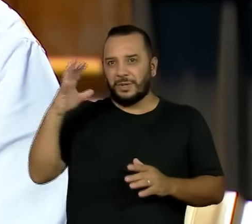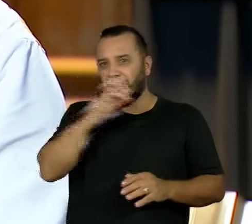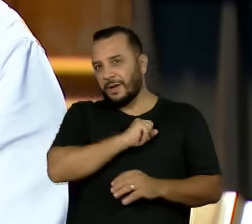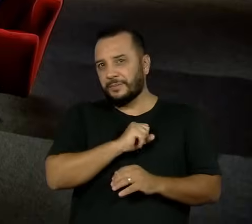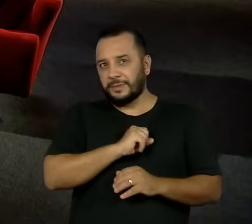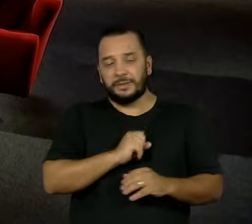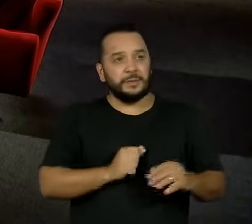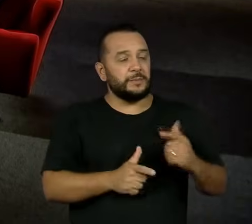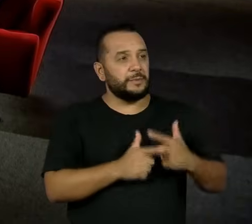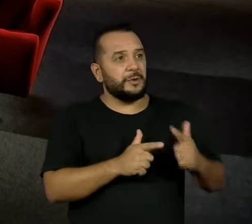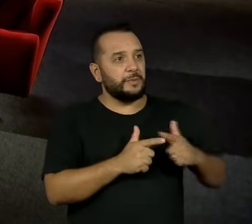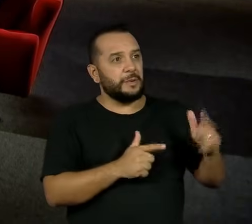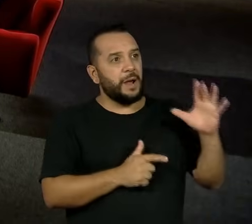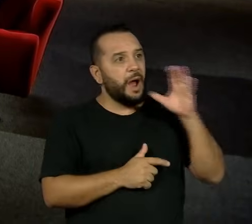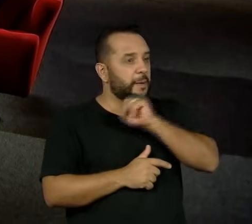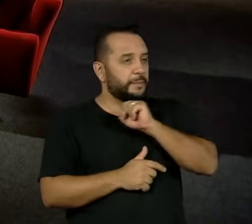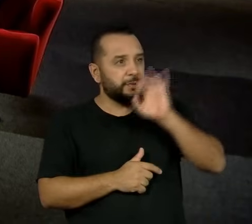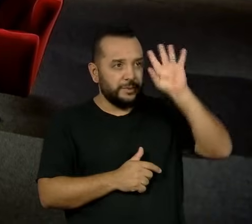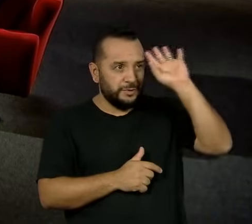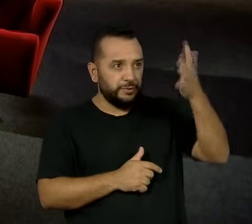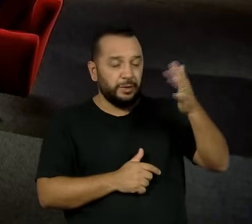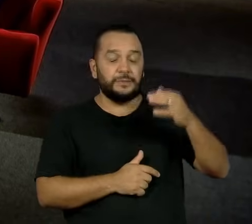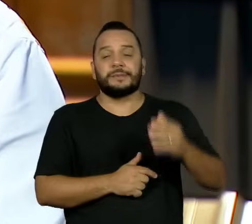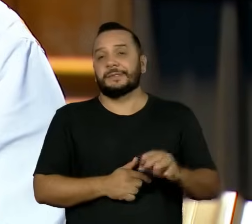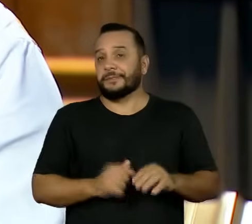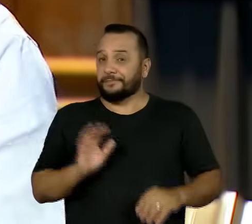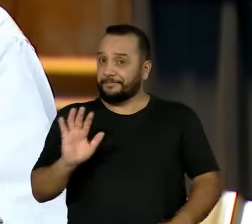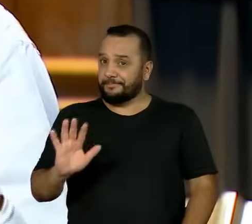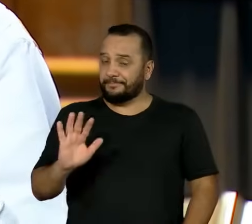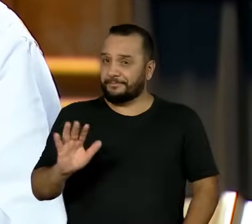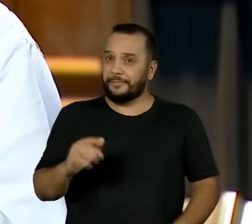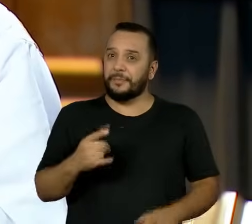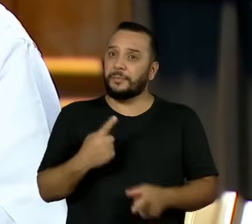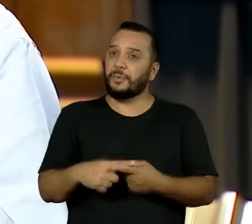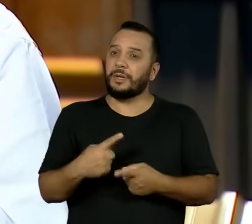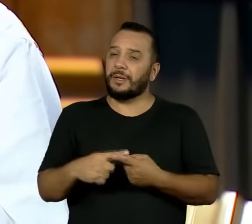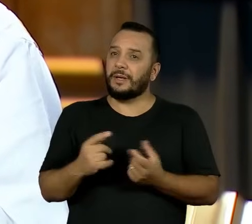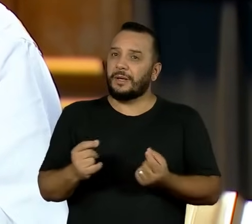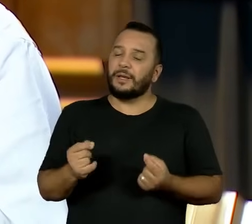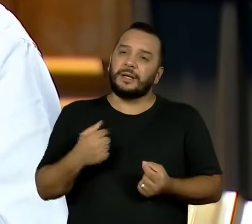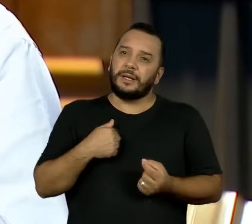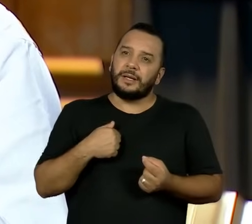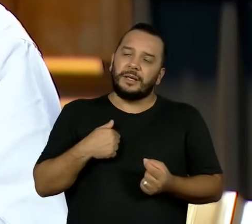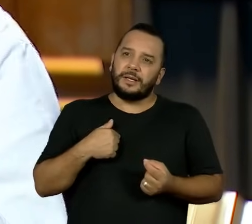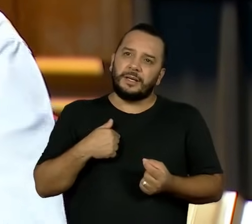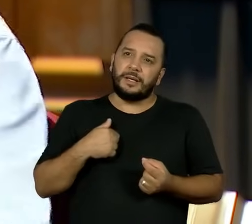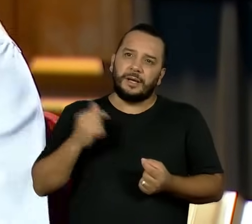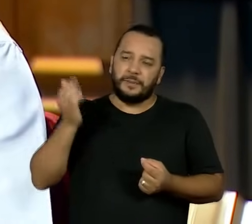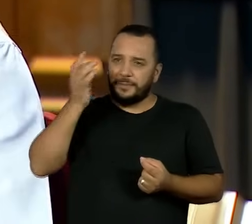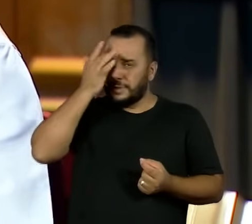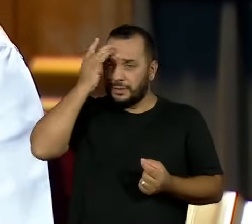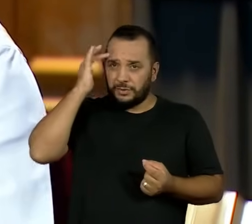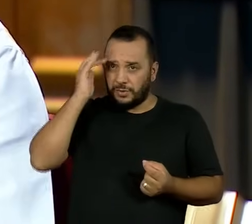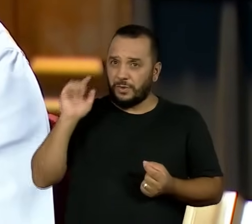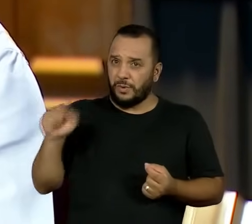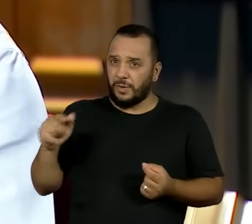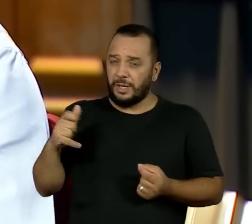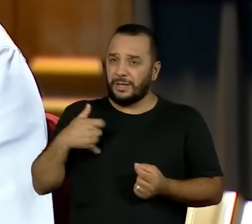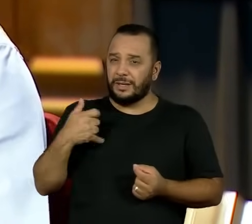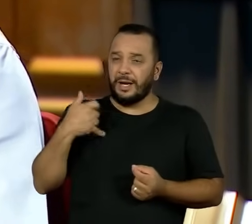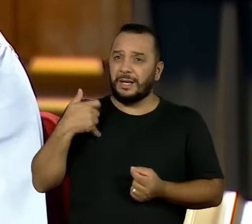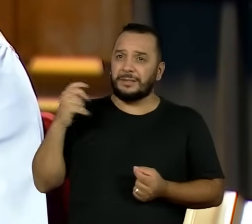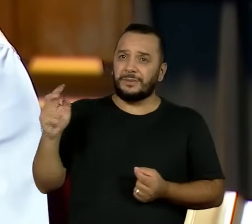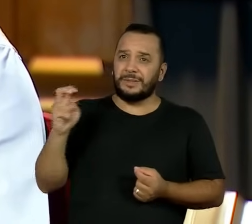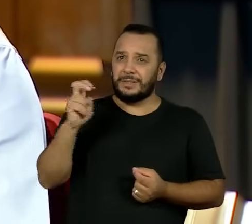que resolve, Que né? resolve. Eu Instantaneamente. acho que assim, por que tirar a pessoa só porque ela fez